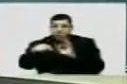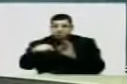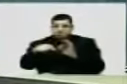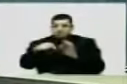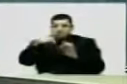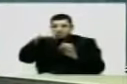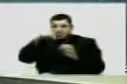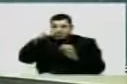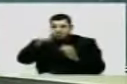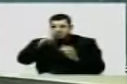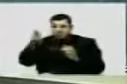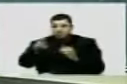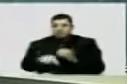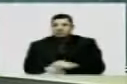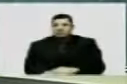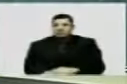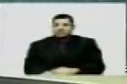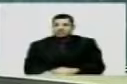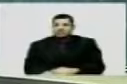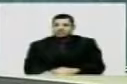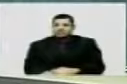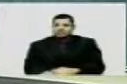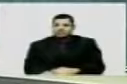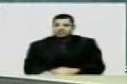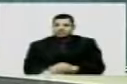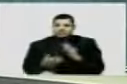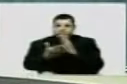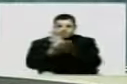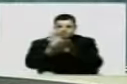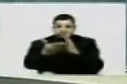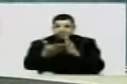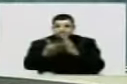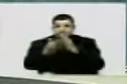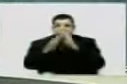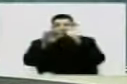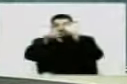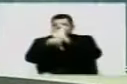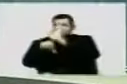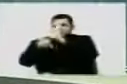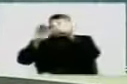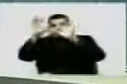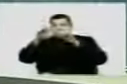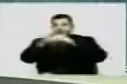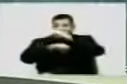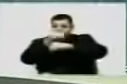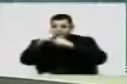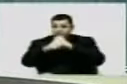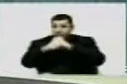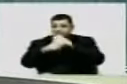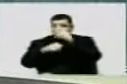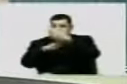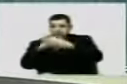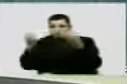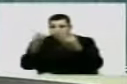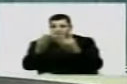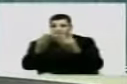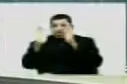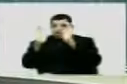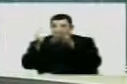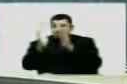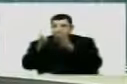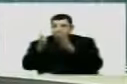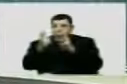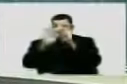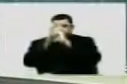25% de 7 bilhões de reais, dividirão entre si, a partir do ano que vem,